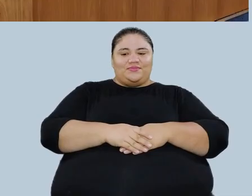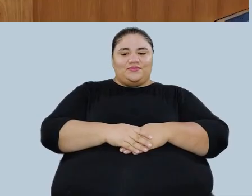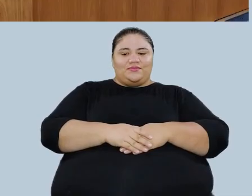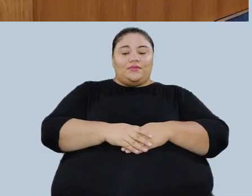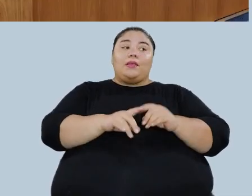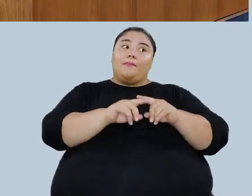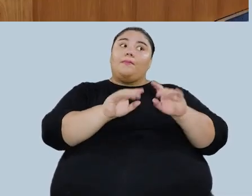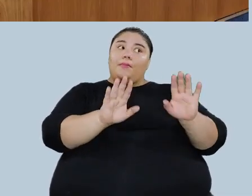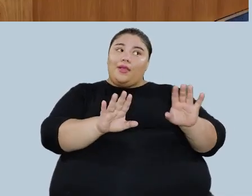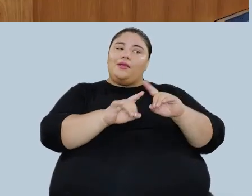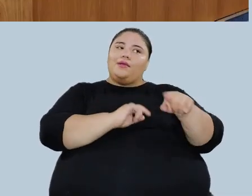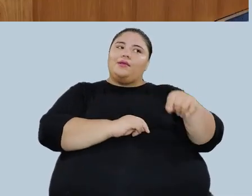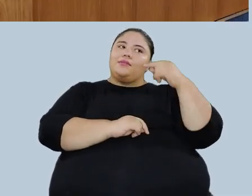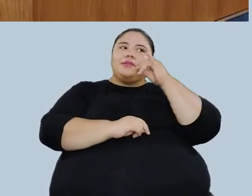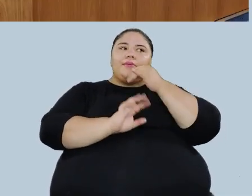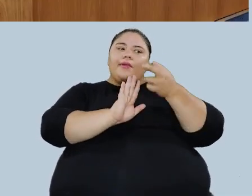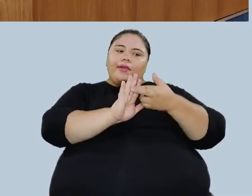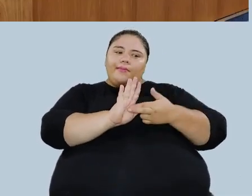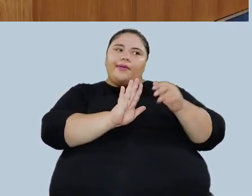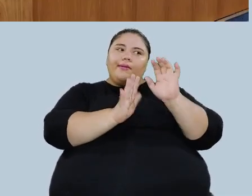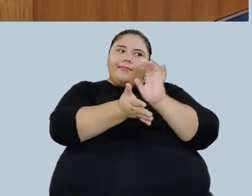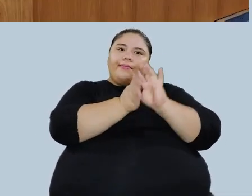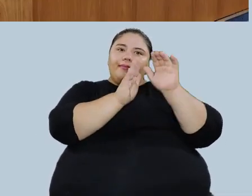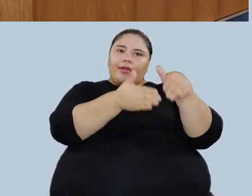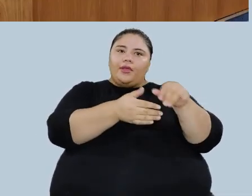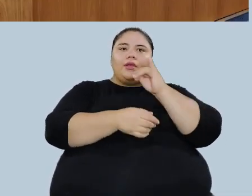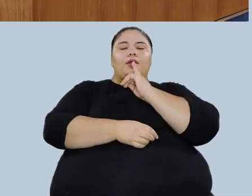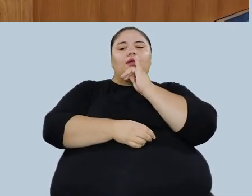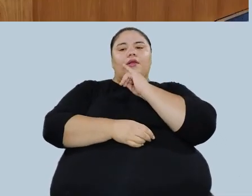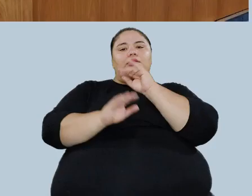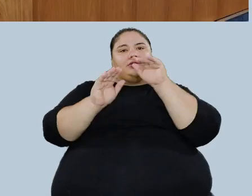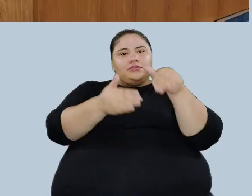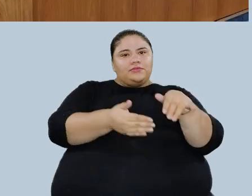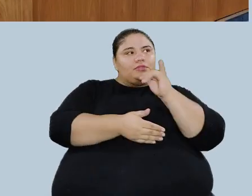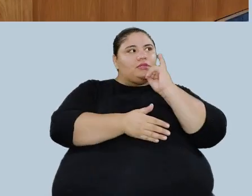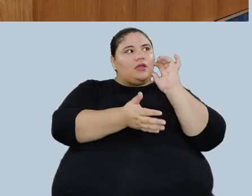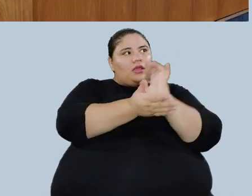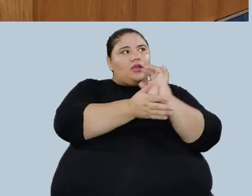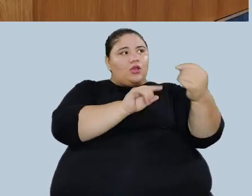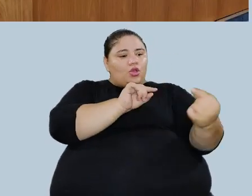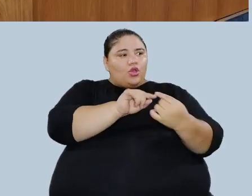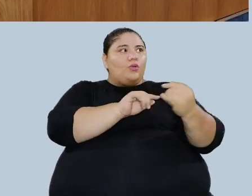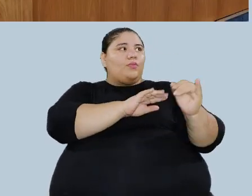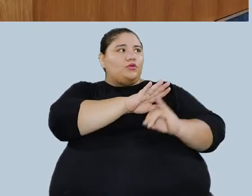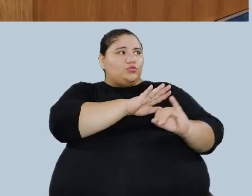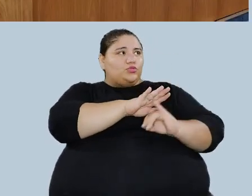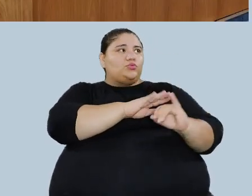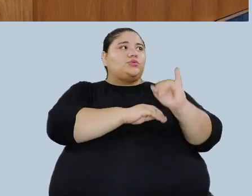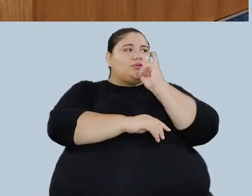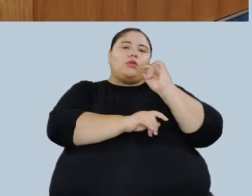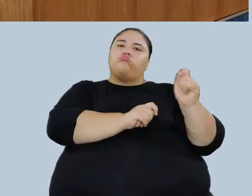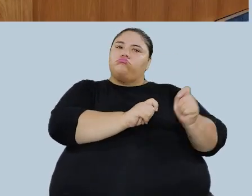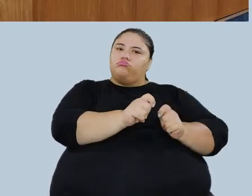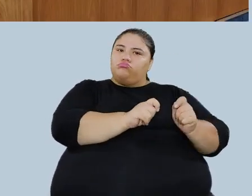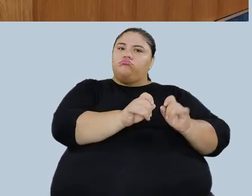Mas esse é um ponto, né? Então, nós temos regime específico e o regime específico se aplica às instituições que estão sob